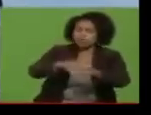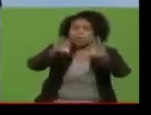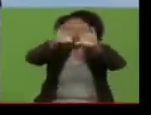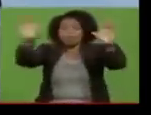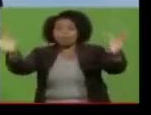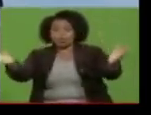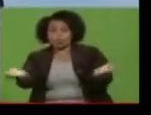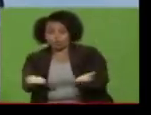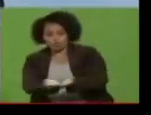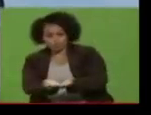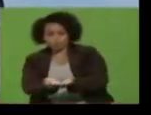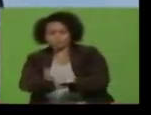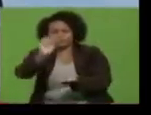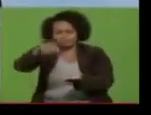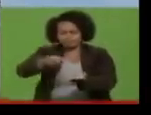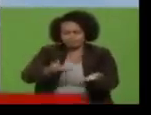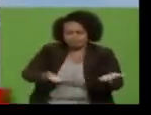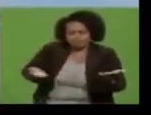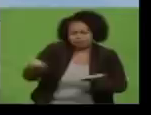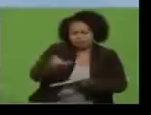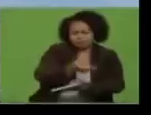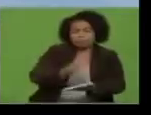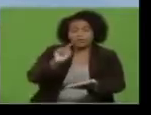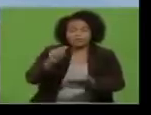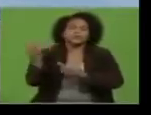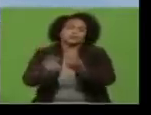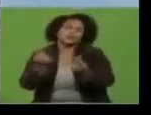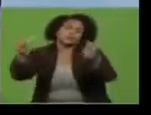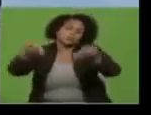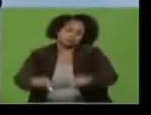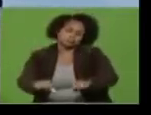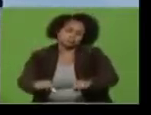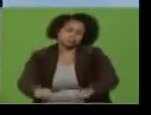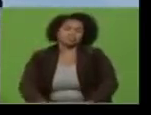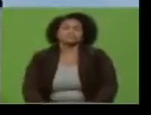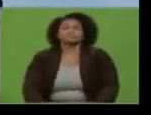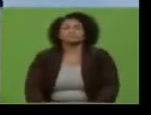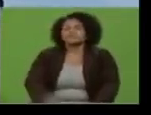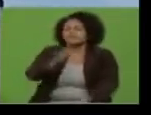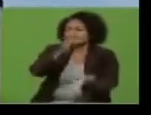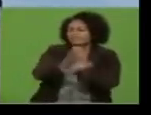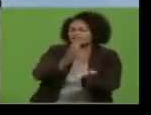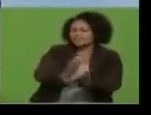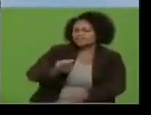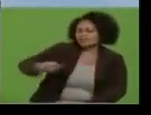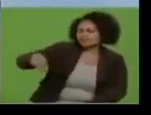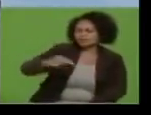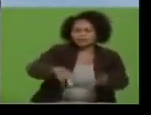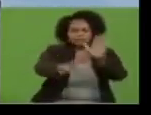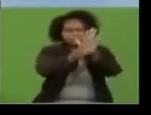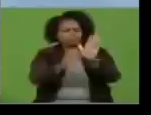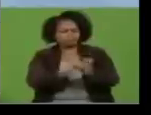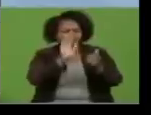partilha o peso desta crise. Mesmo que não tivéssemos tomado nenhuma medida